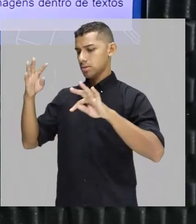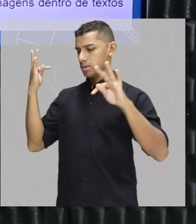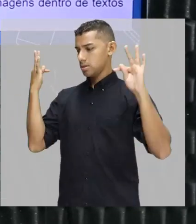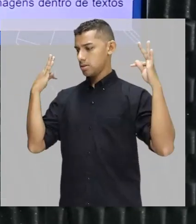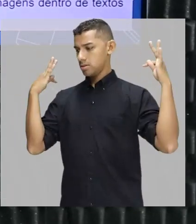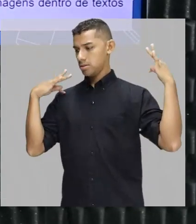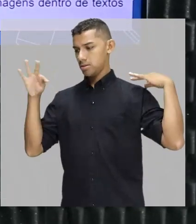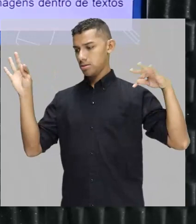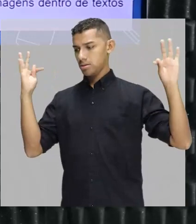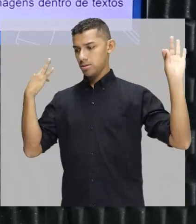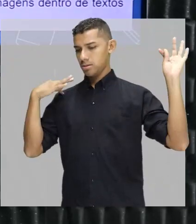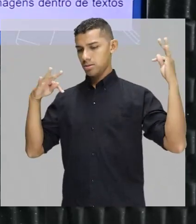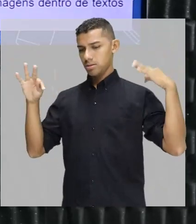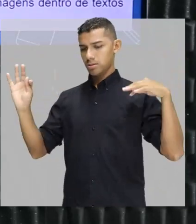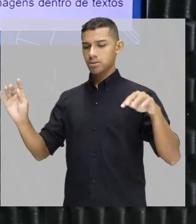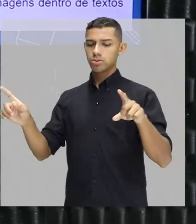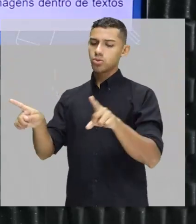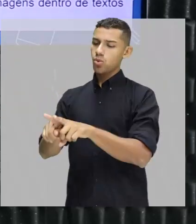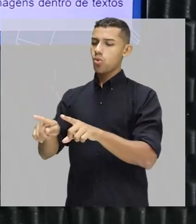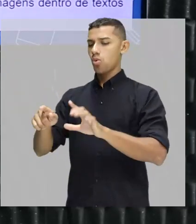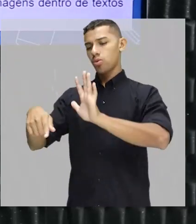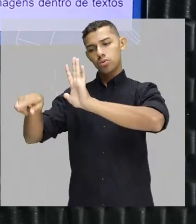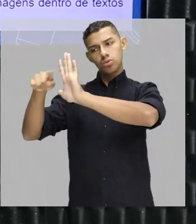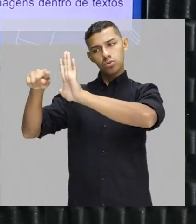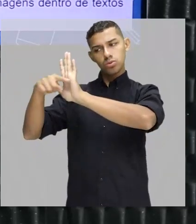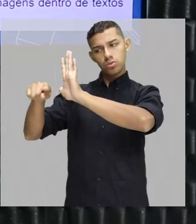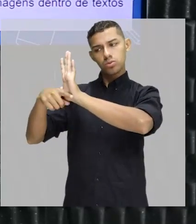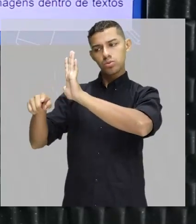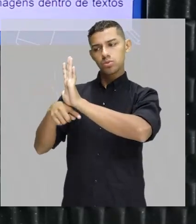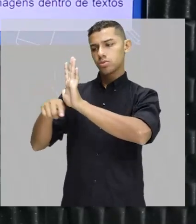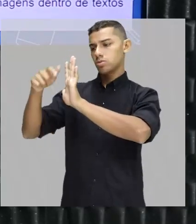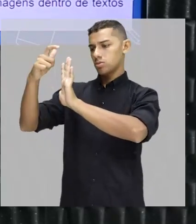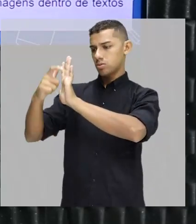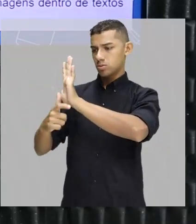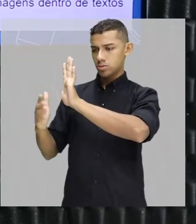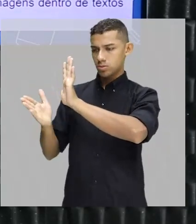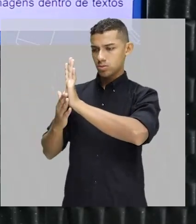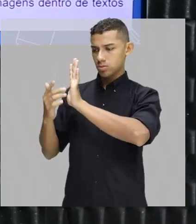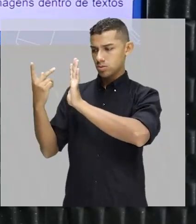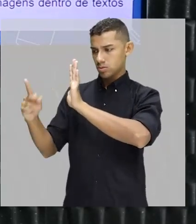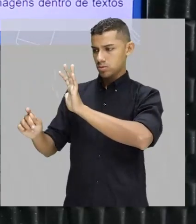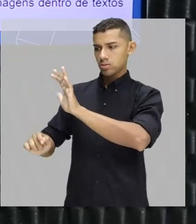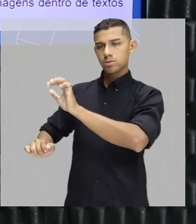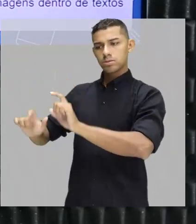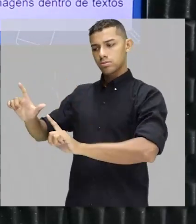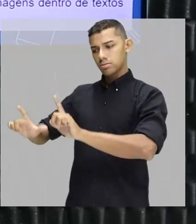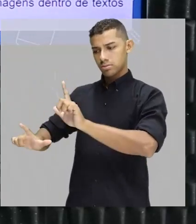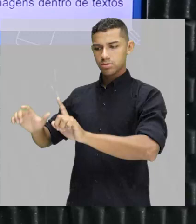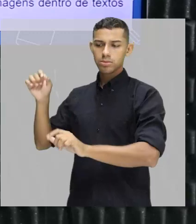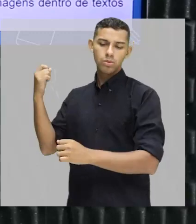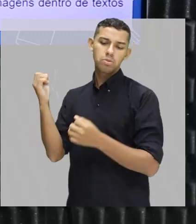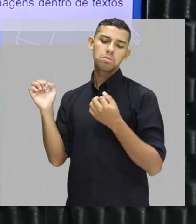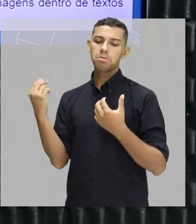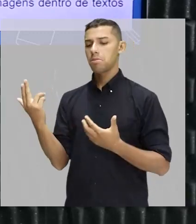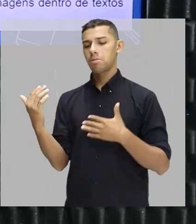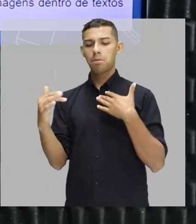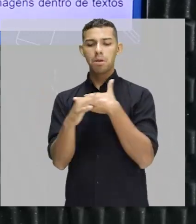turístico, no manual que está ali descrevendo aquele produto, né? Ou descrevendo uma